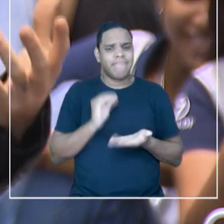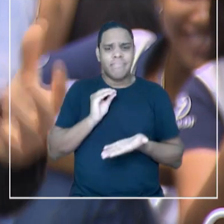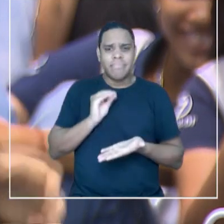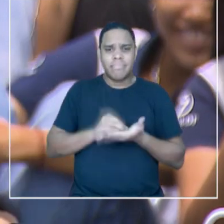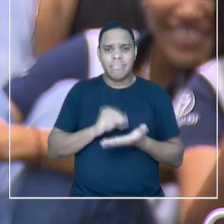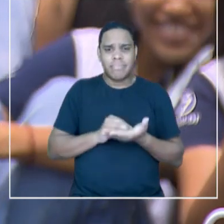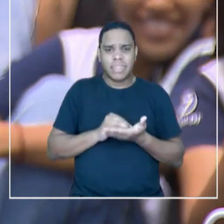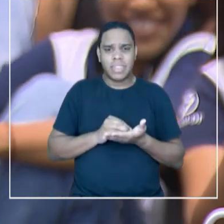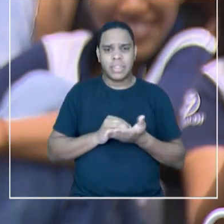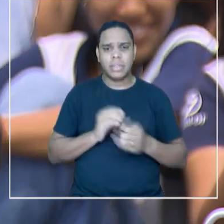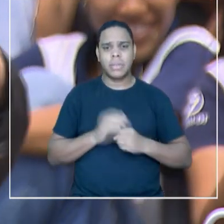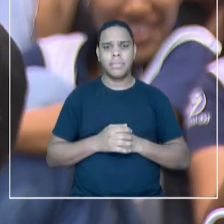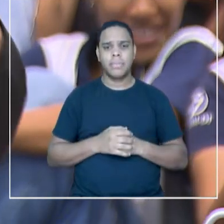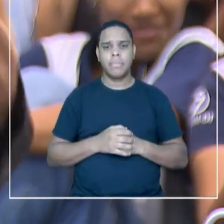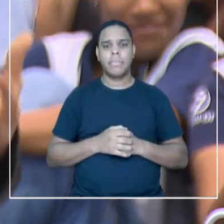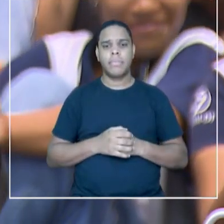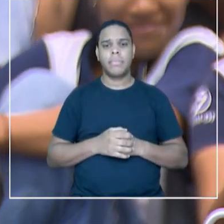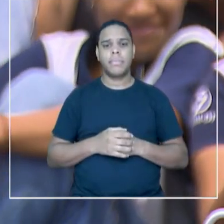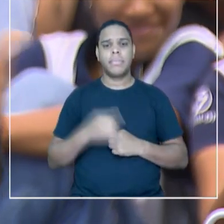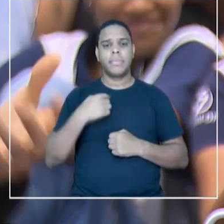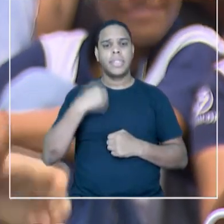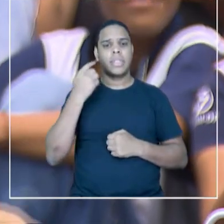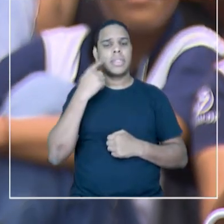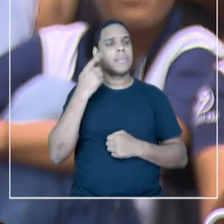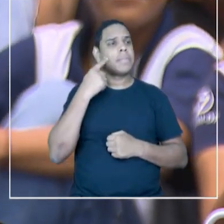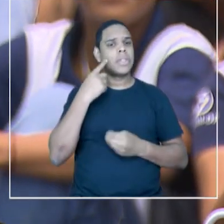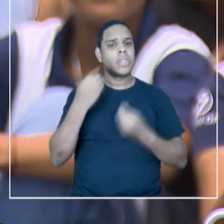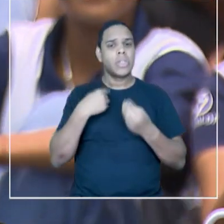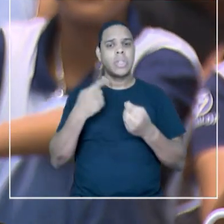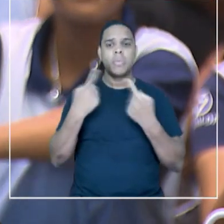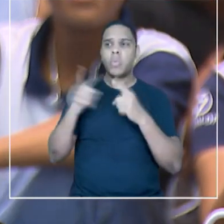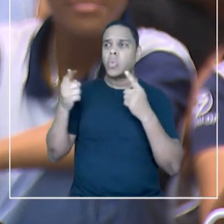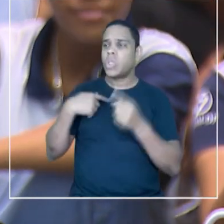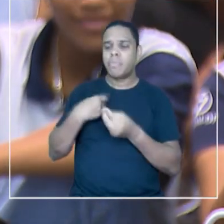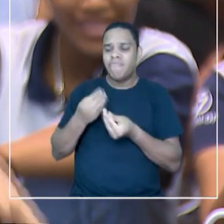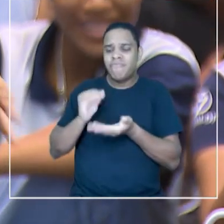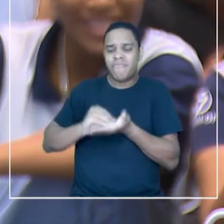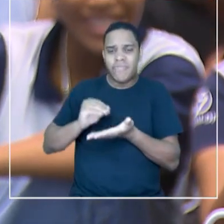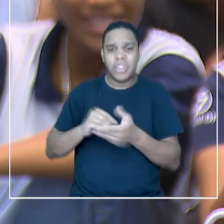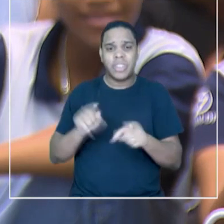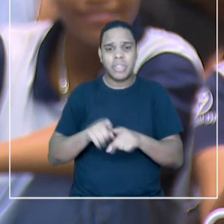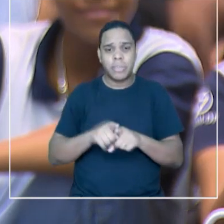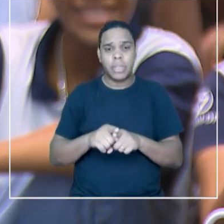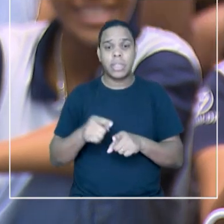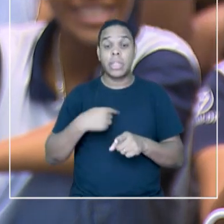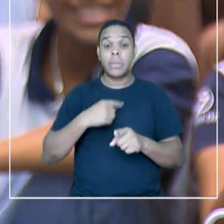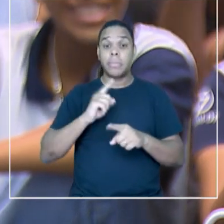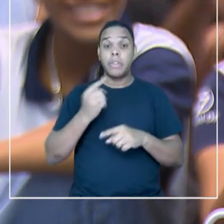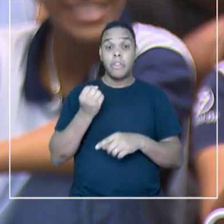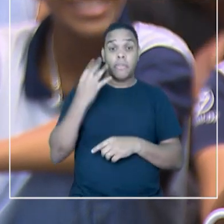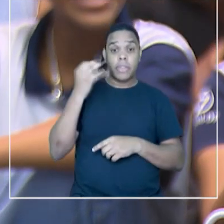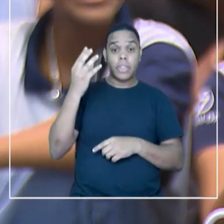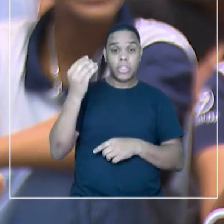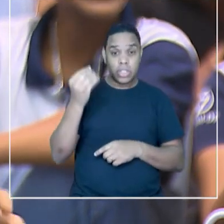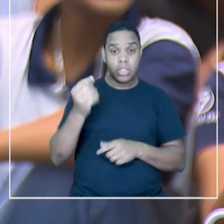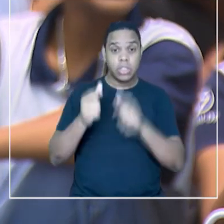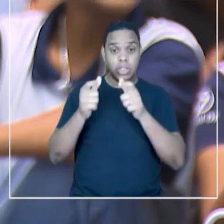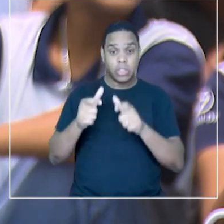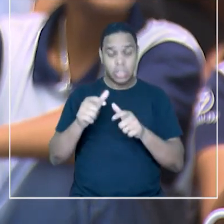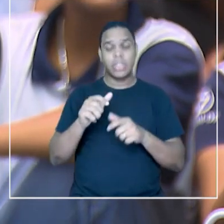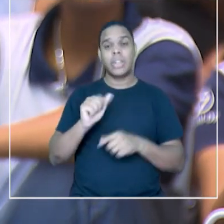conseguir nem pensar em criatividade mais para as minhas músicas. E aí foi quando eu primeiro fiz uma viagem para a aldeia